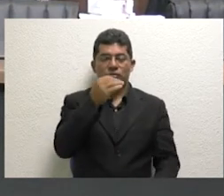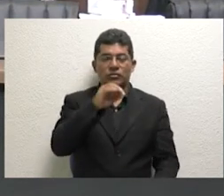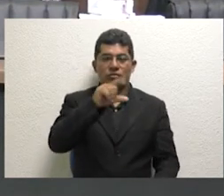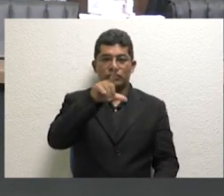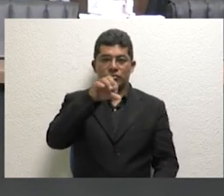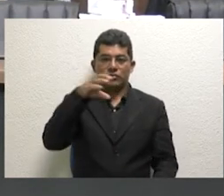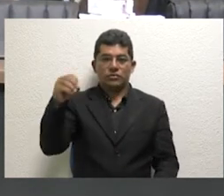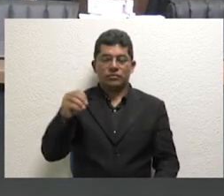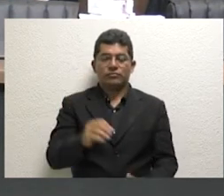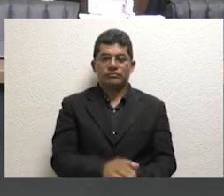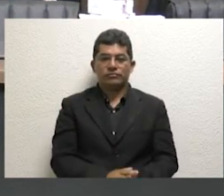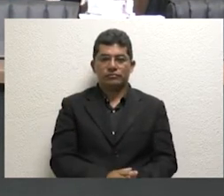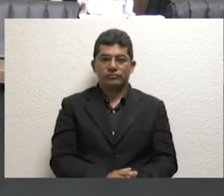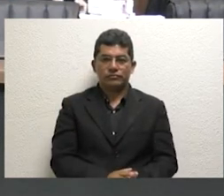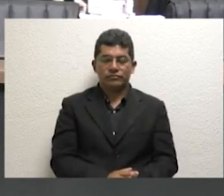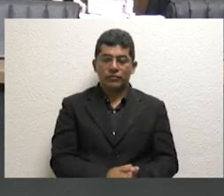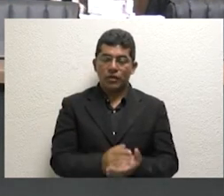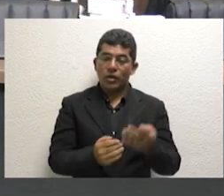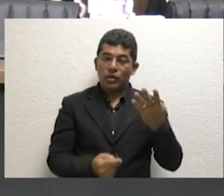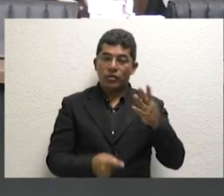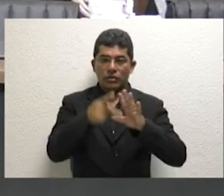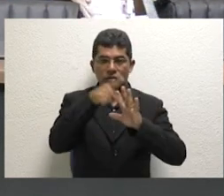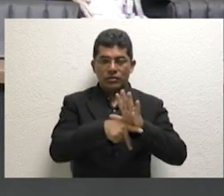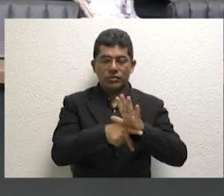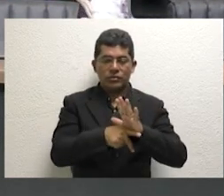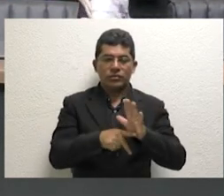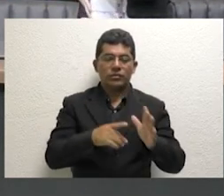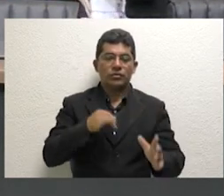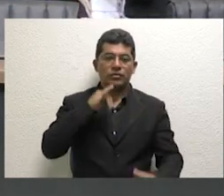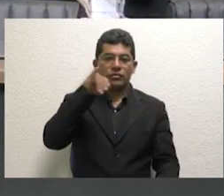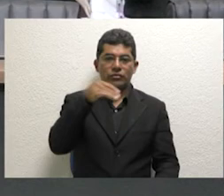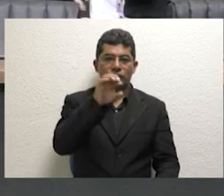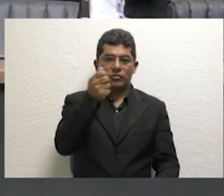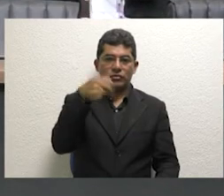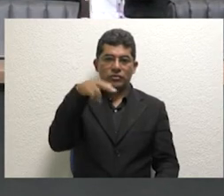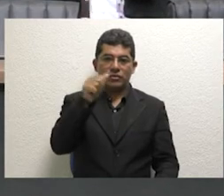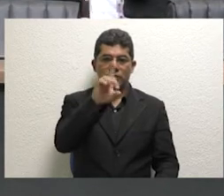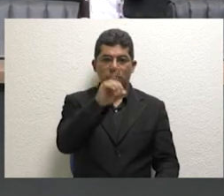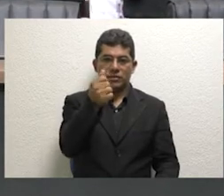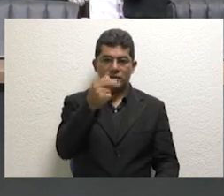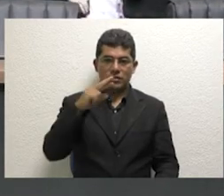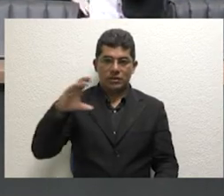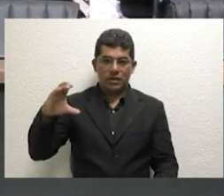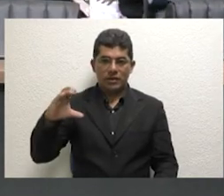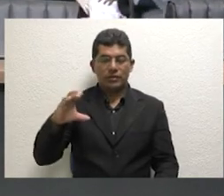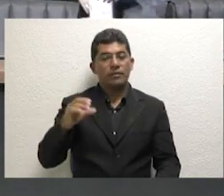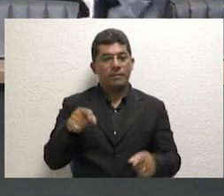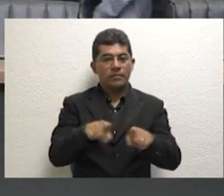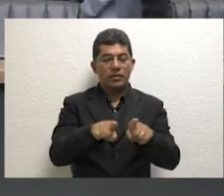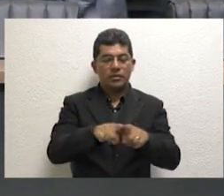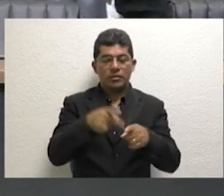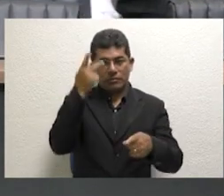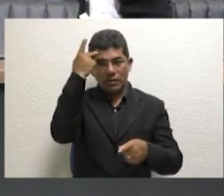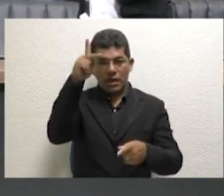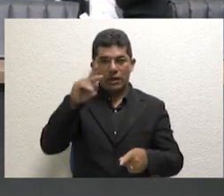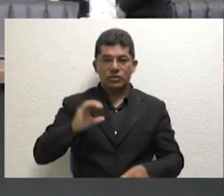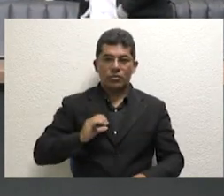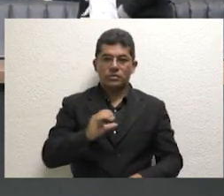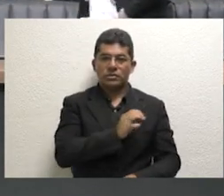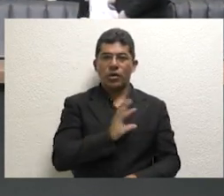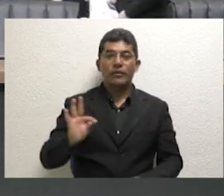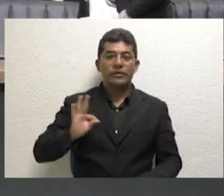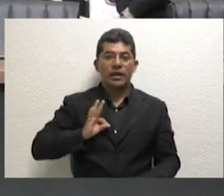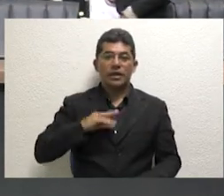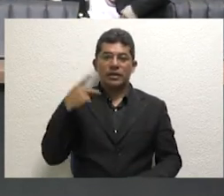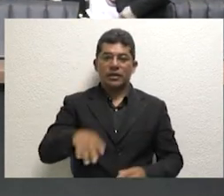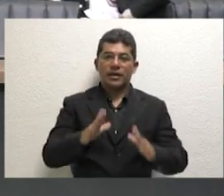autoria do deputado Abidala Frasch e quatro de autoria da deputada Joana Dark estão sendo encaminhados às comissões técnicas permanentes